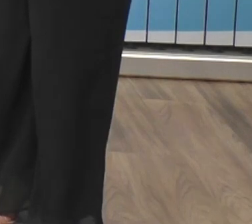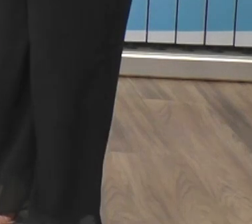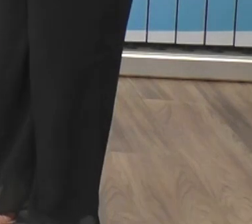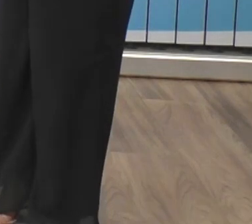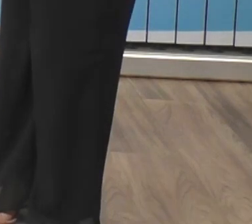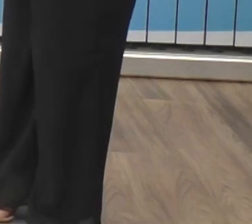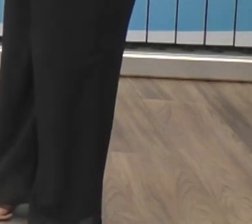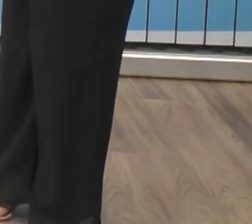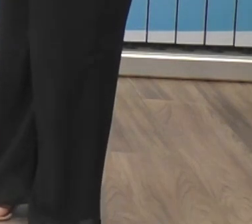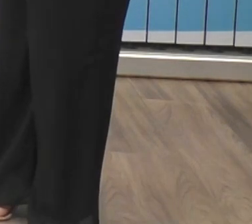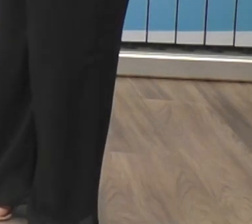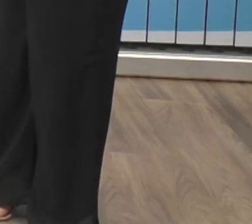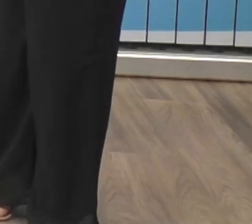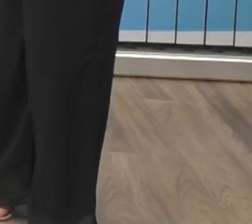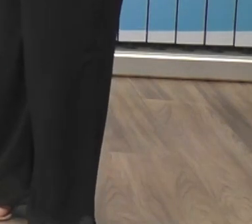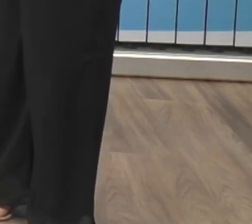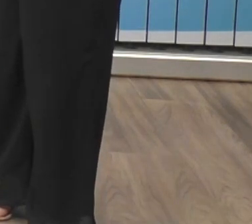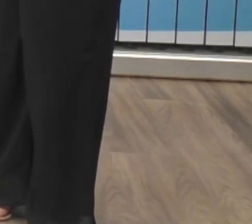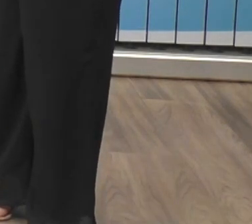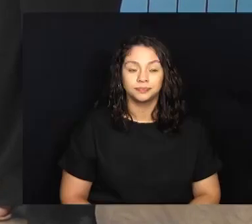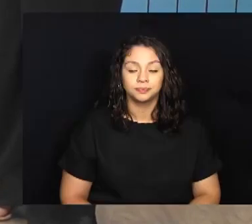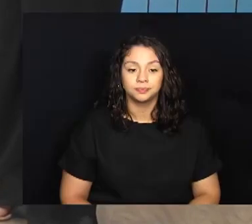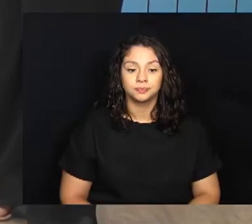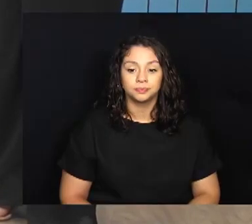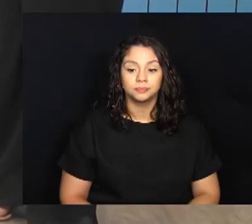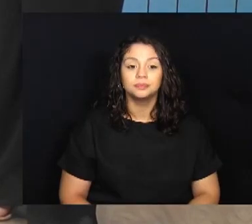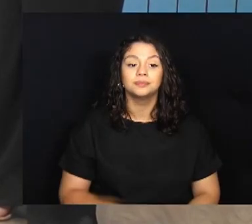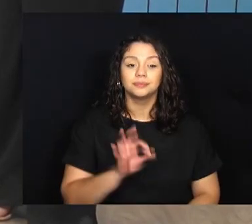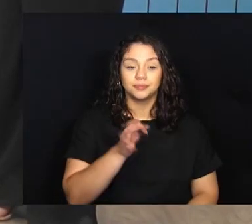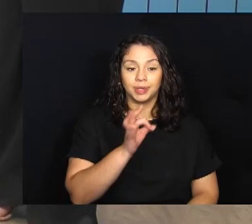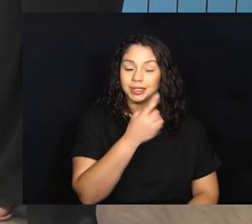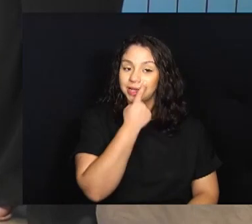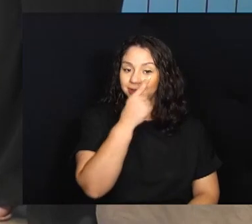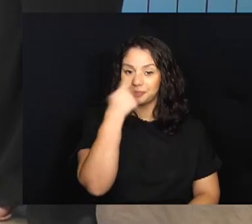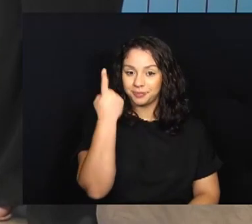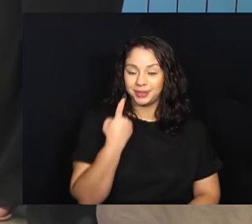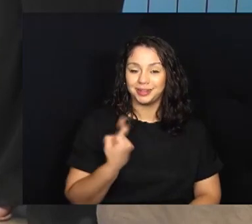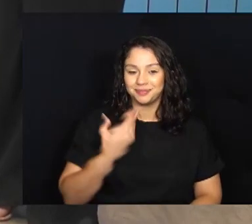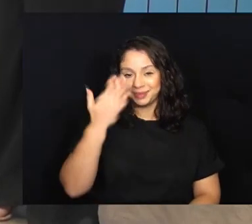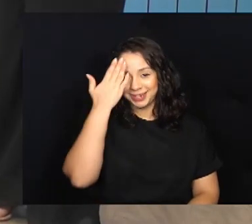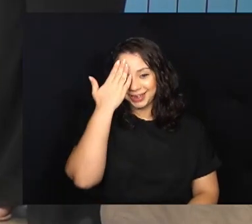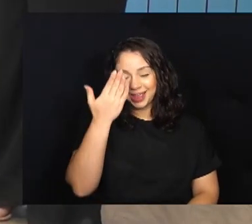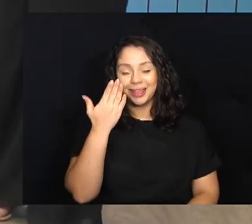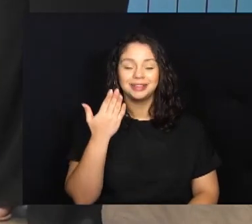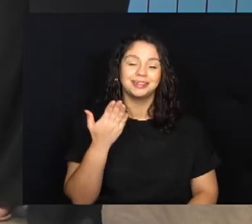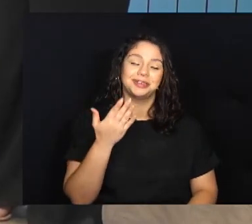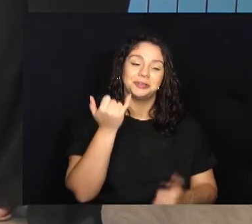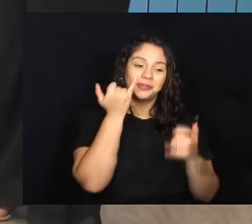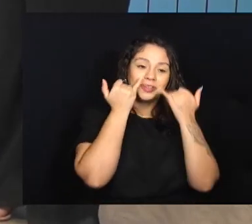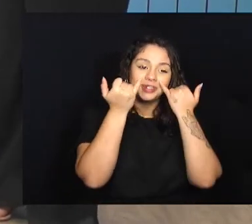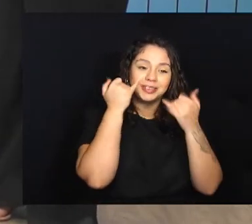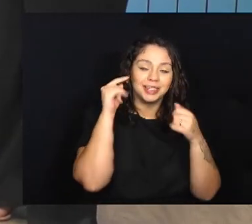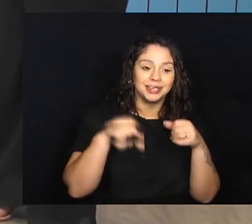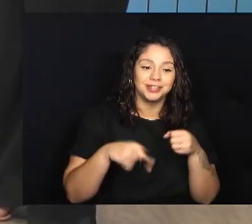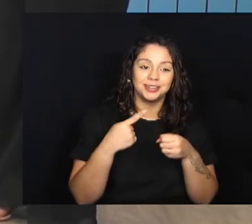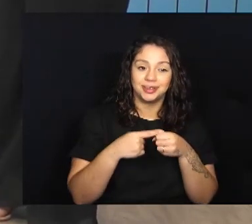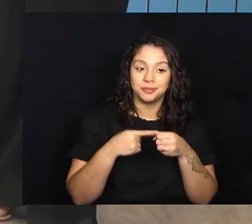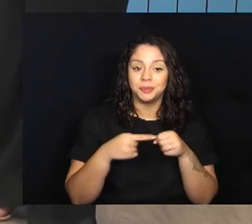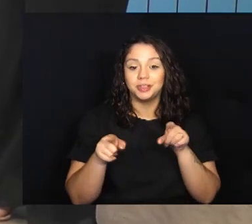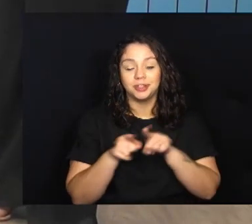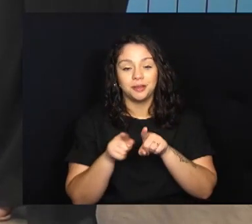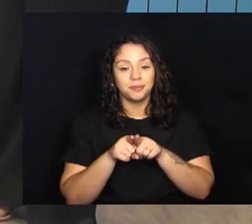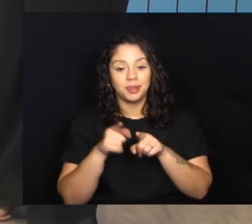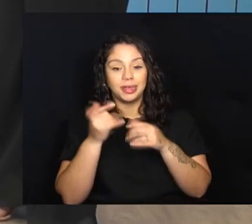Tá certo então, Mirna Abreu, muito obrigado primeiro pelas notícias da Metrópole de Campinas, agora com as notícias do Legislativo. Volta amanhã